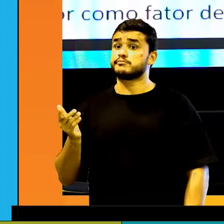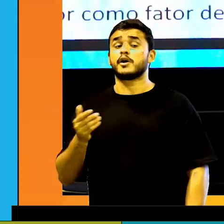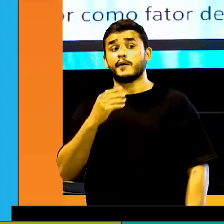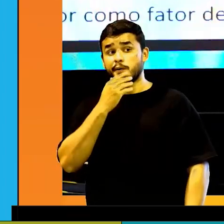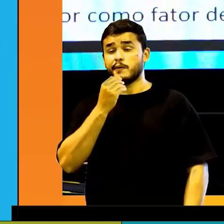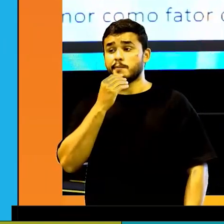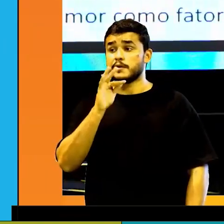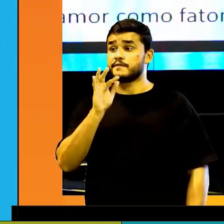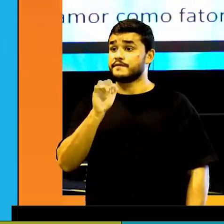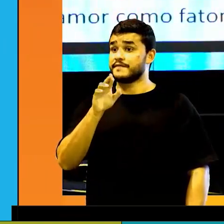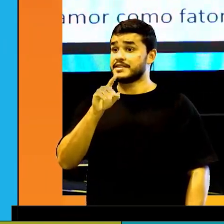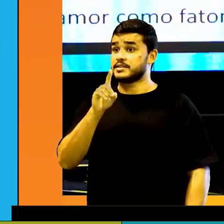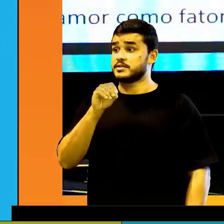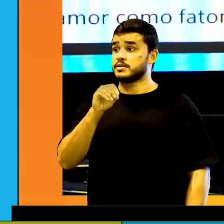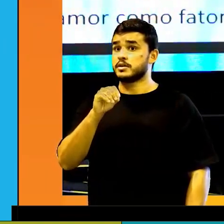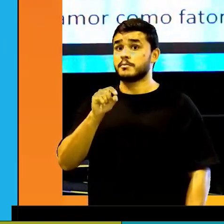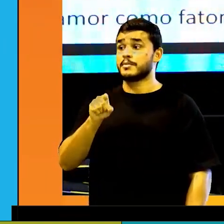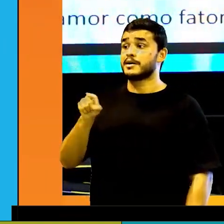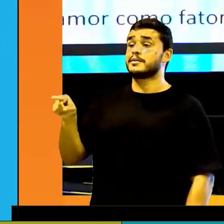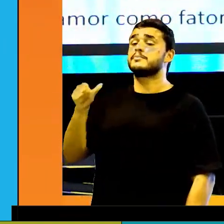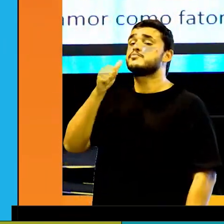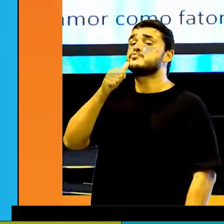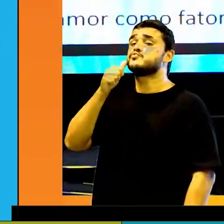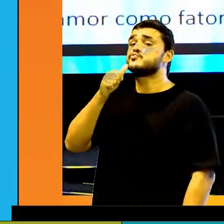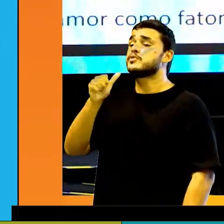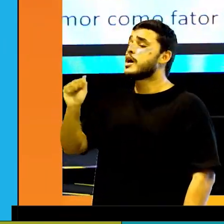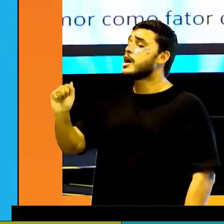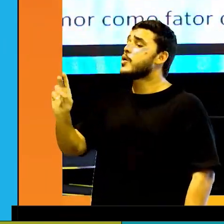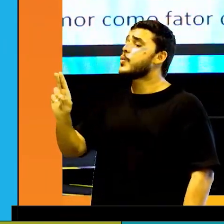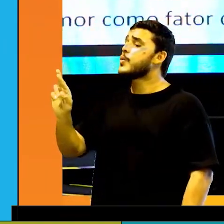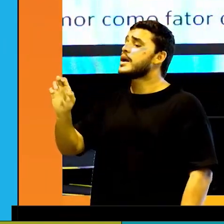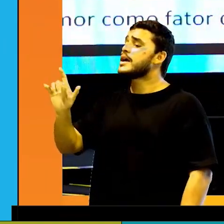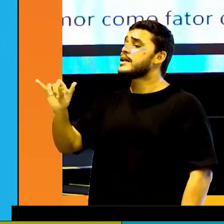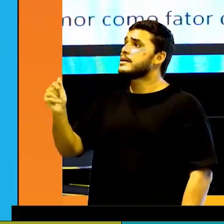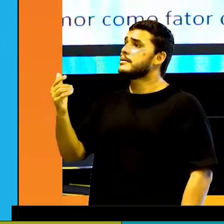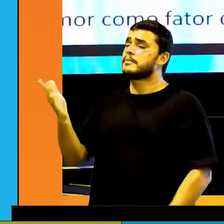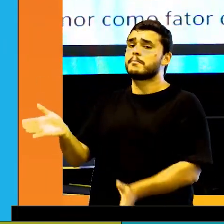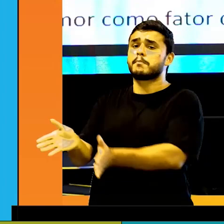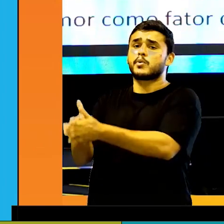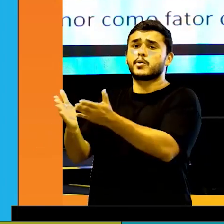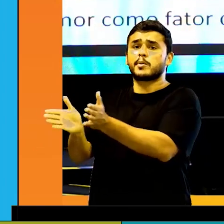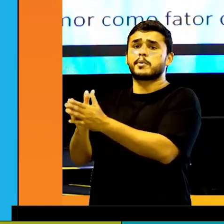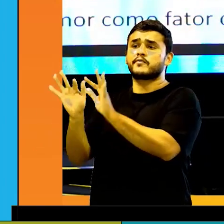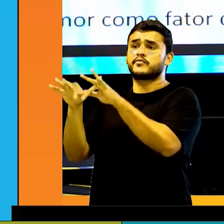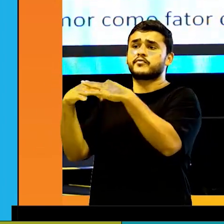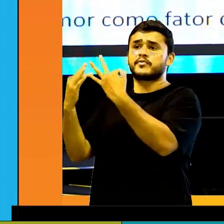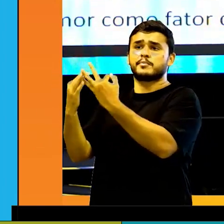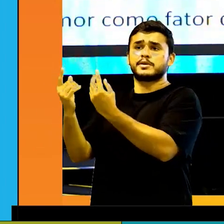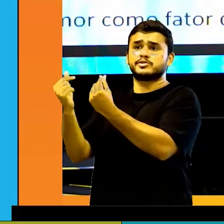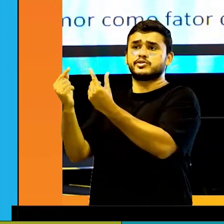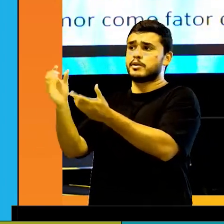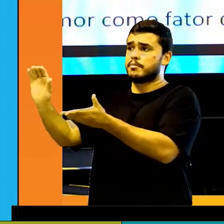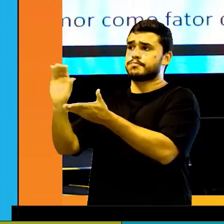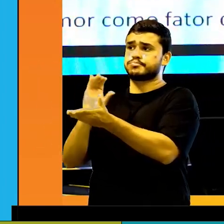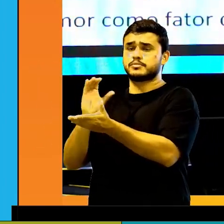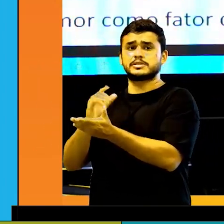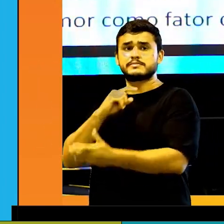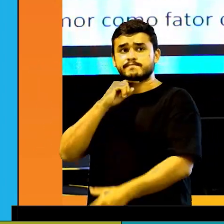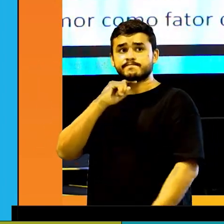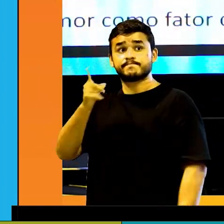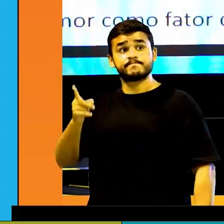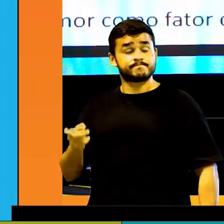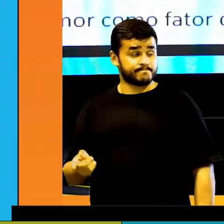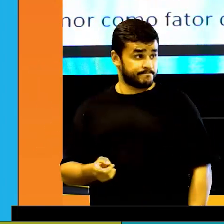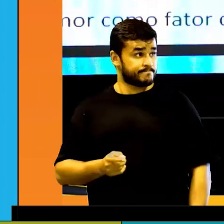caçador. Só que a Helena era pobre. Desculpe, a Aurélia era pobre, não tinha dote nenhum. Coitada. Aí